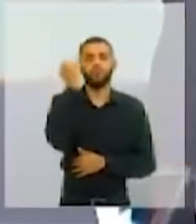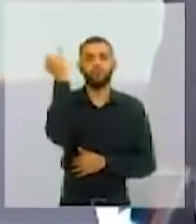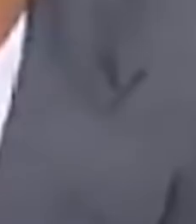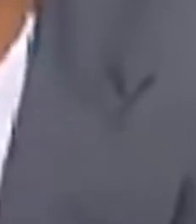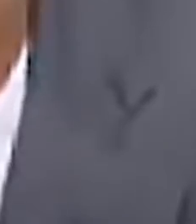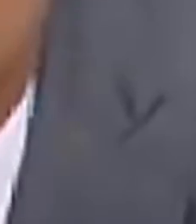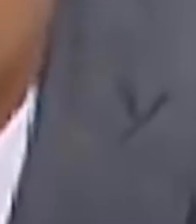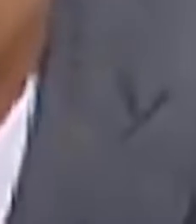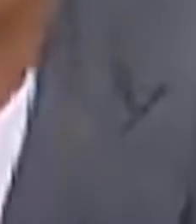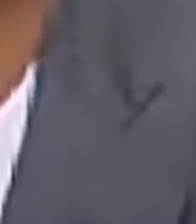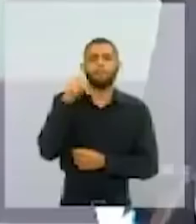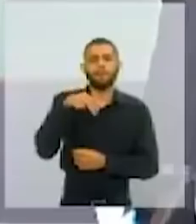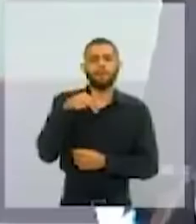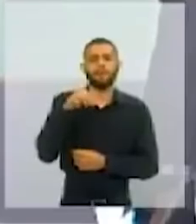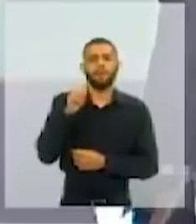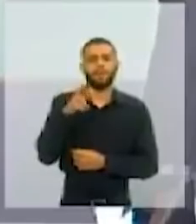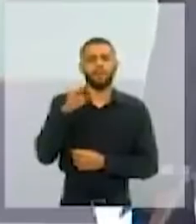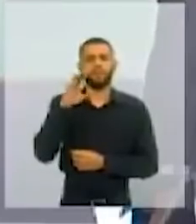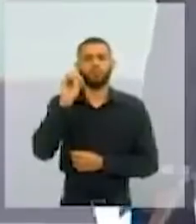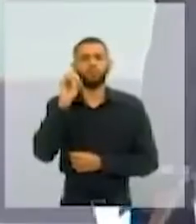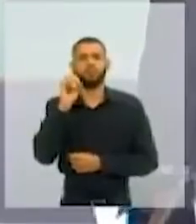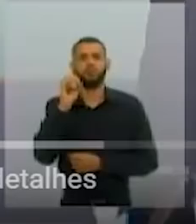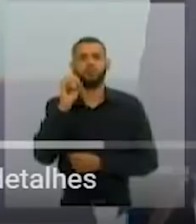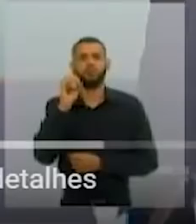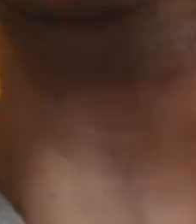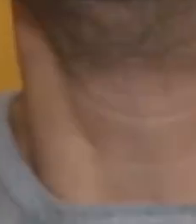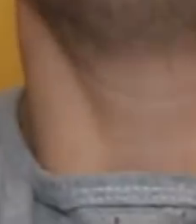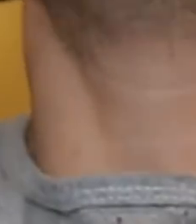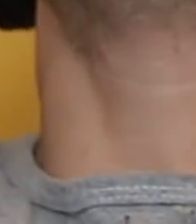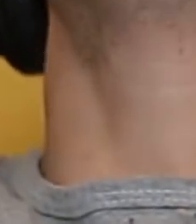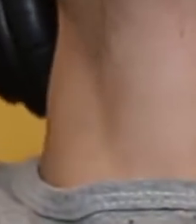a tua fé. Jesus Cristo. Amém. Jogou contra os Estados Unidos.